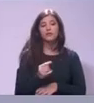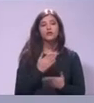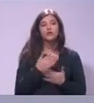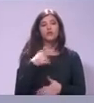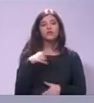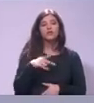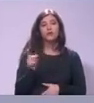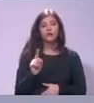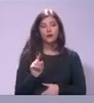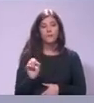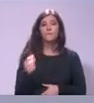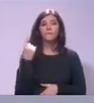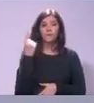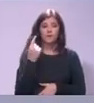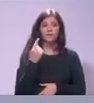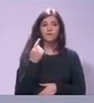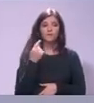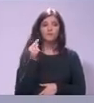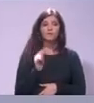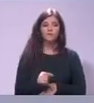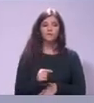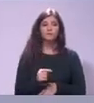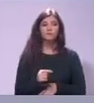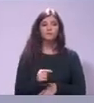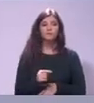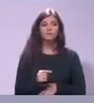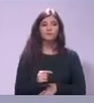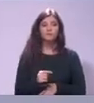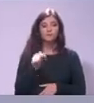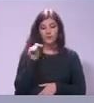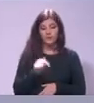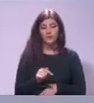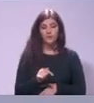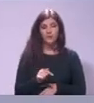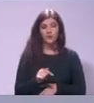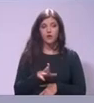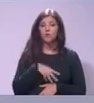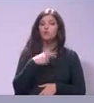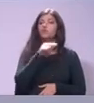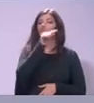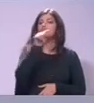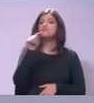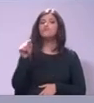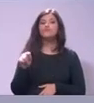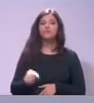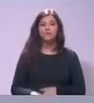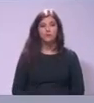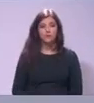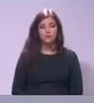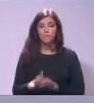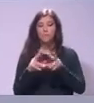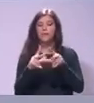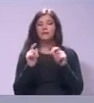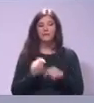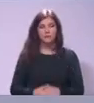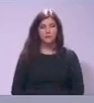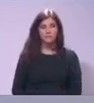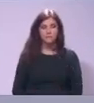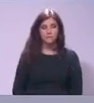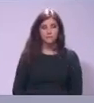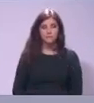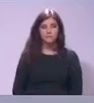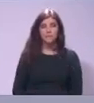portugal que era pioneiro também as que ele havia interplanetária mentes criada mas só faltou dizer isso